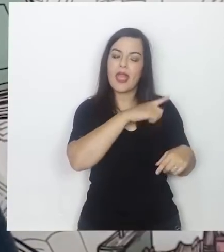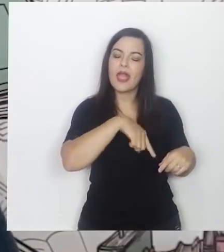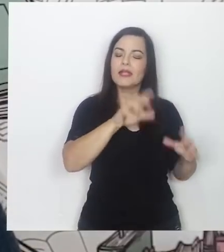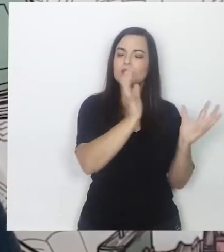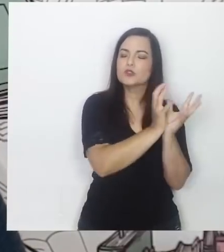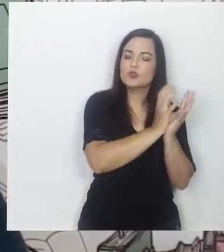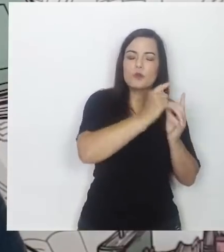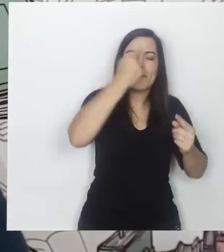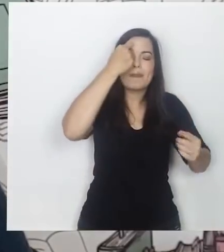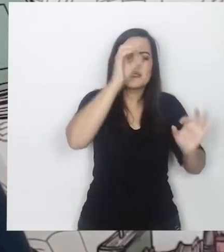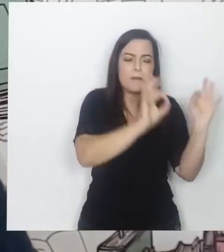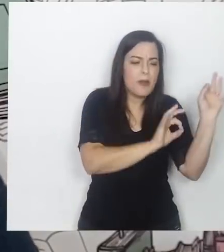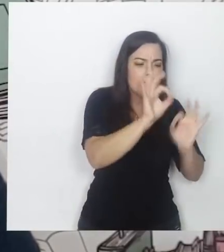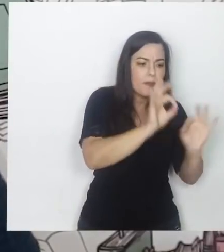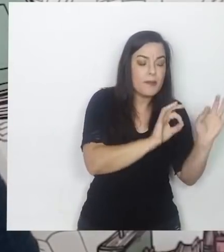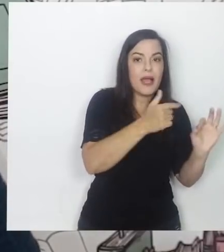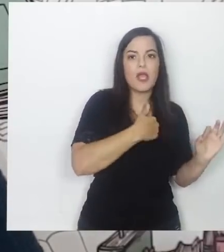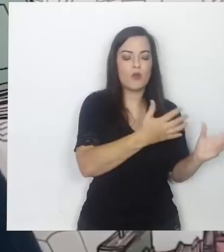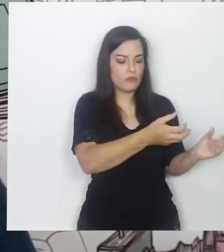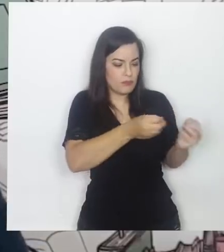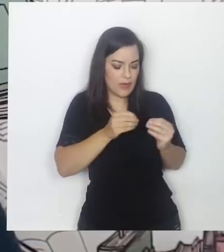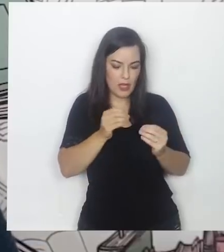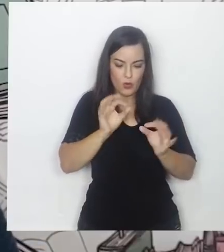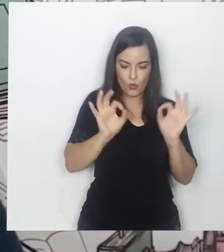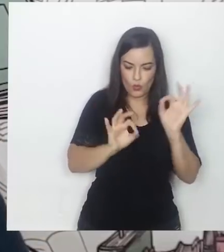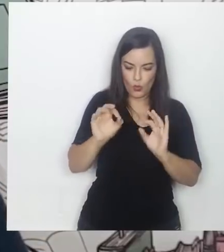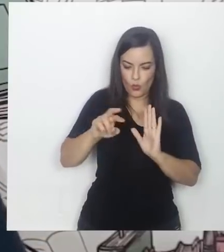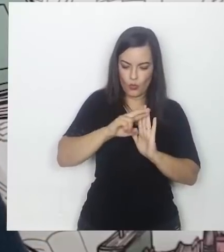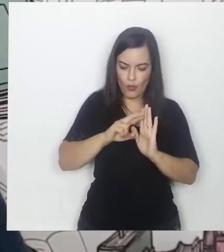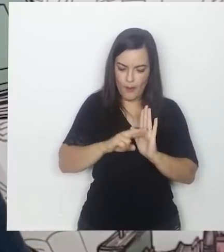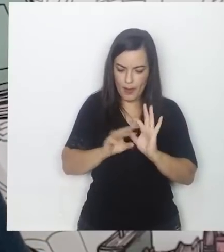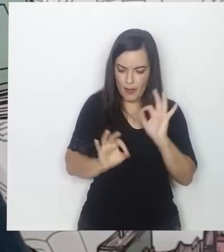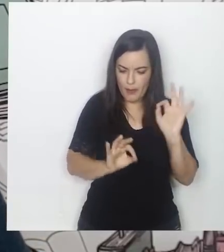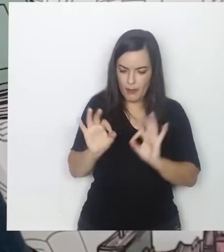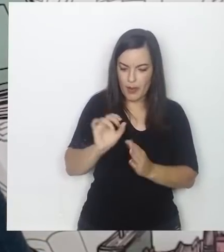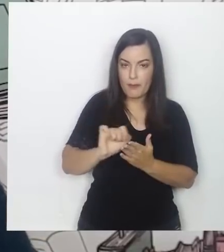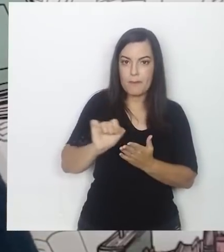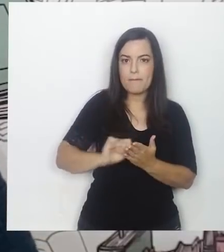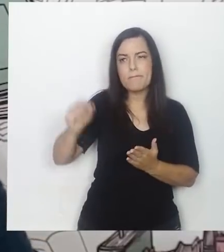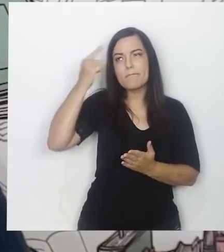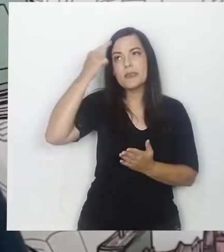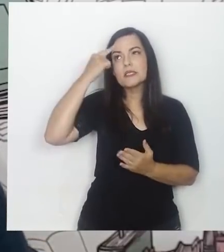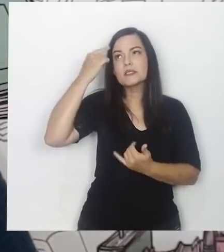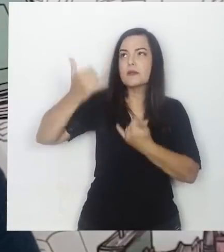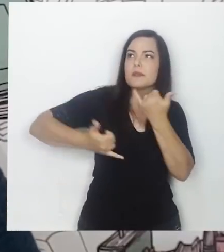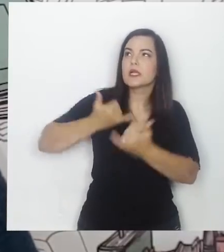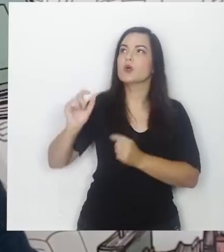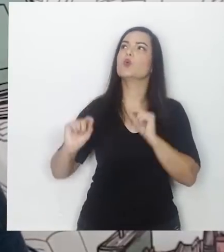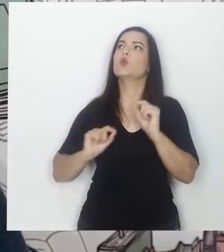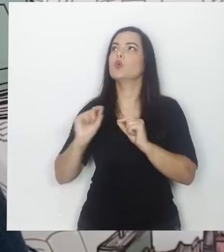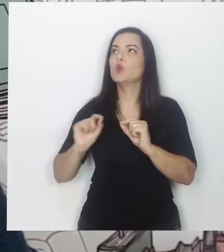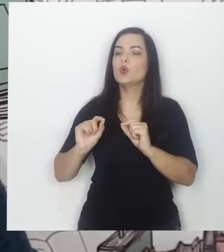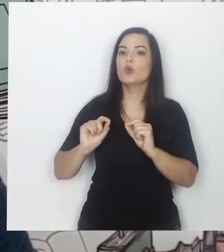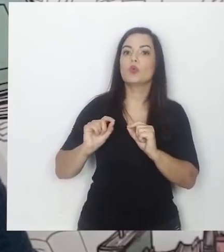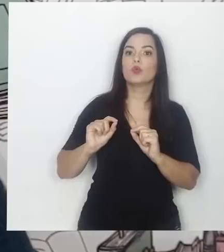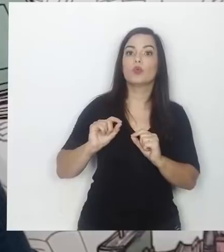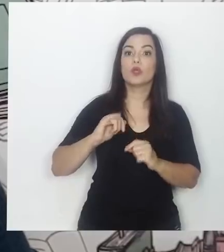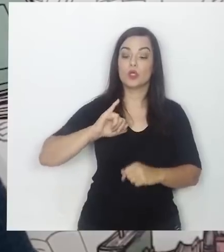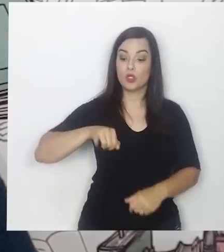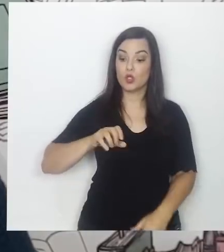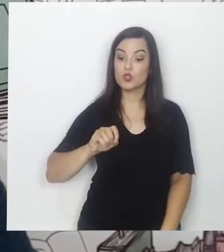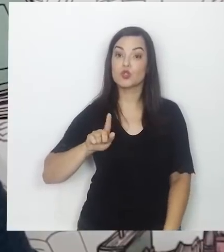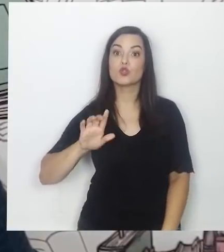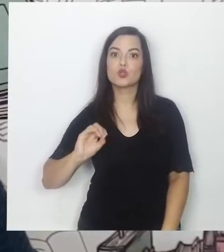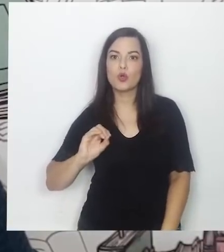ideias gerais, a Pro montava os roteiros, pensava nas propostas, nos jogos, nas brincadeiras, tudo